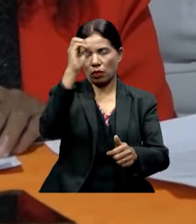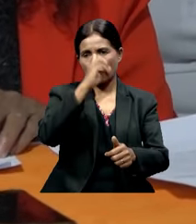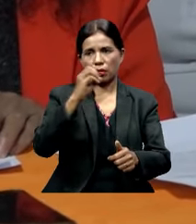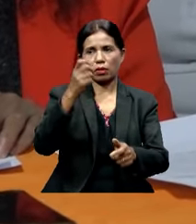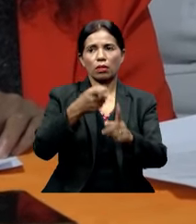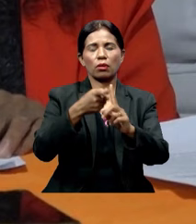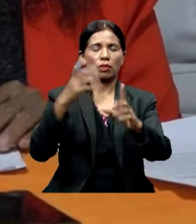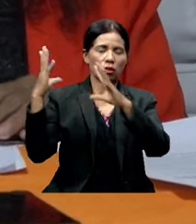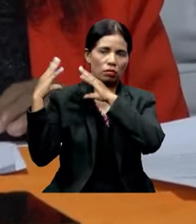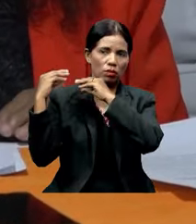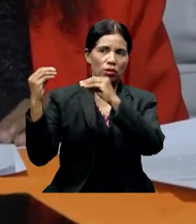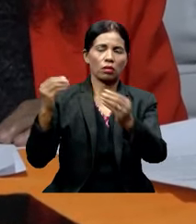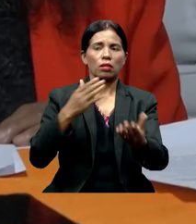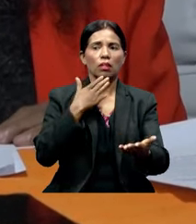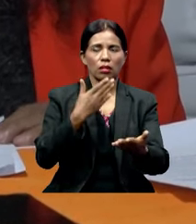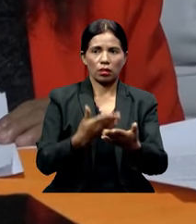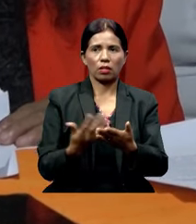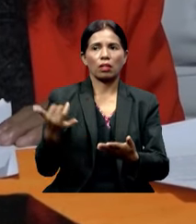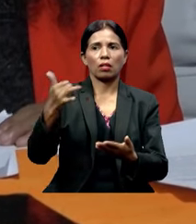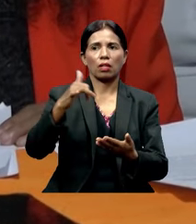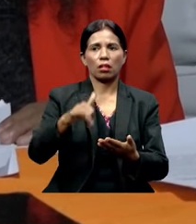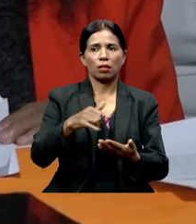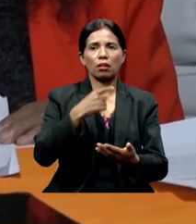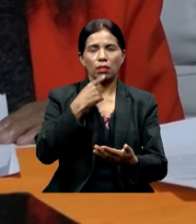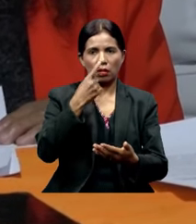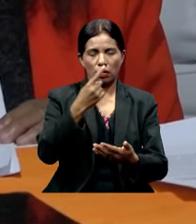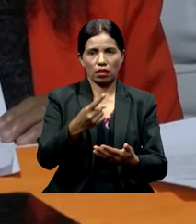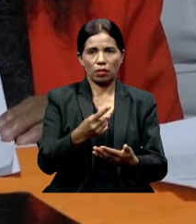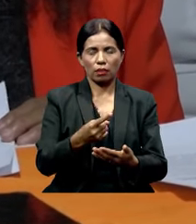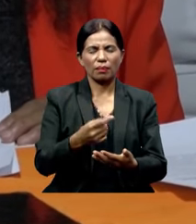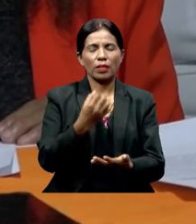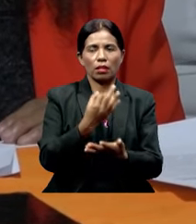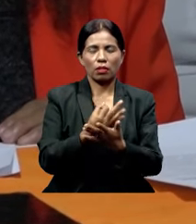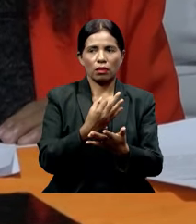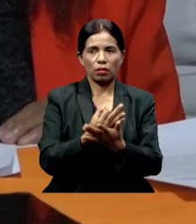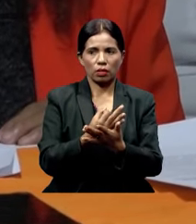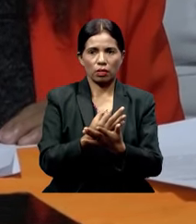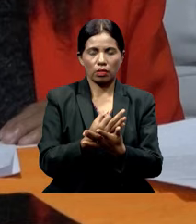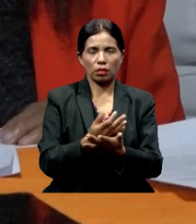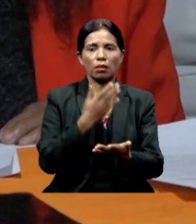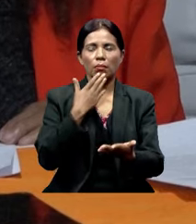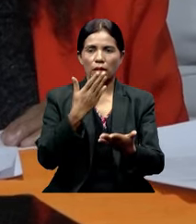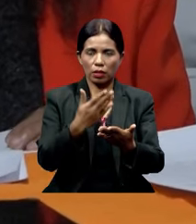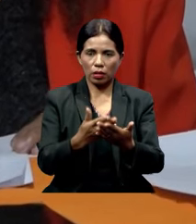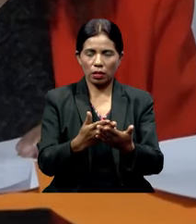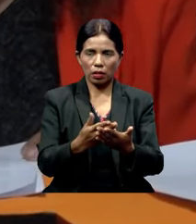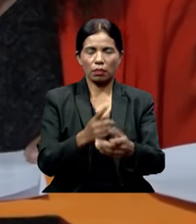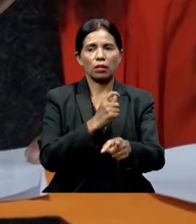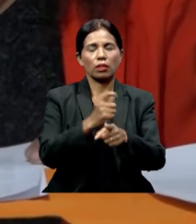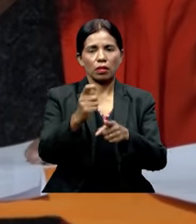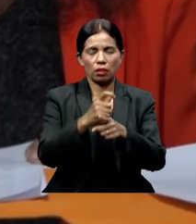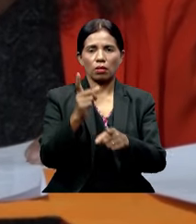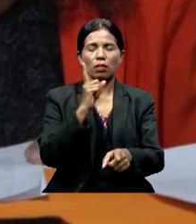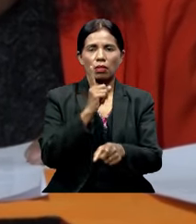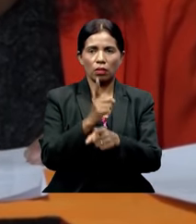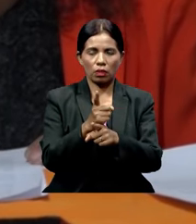husi experiência beneficiário sira considera subsídio mais acessível no prático liu